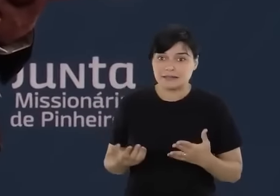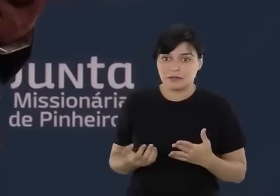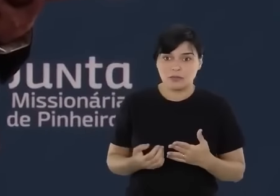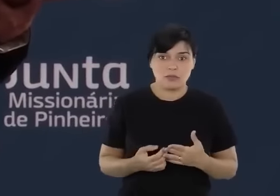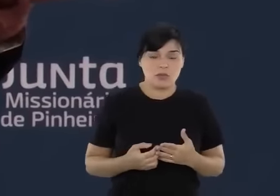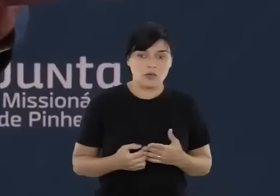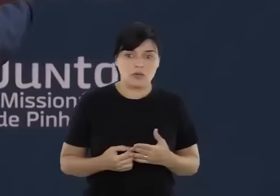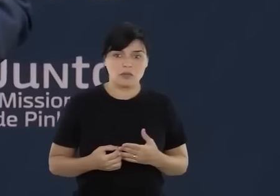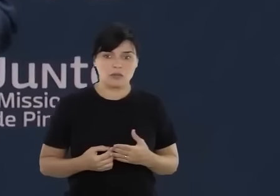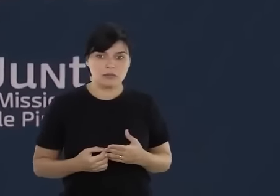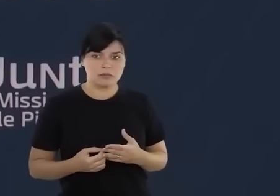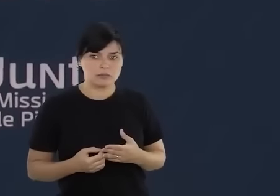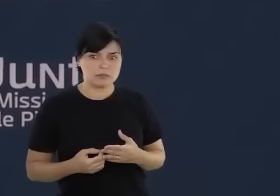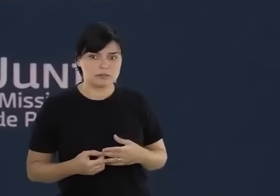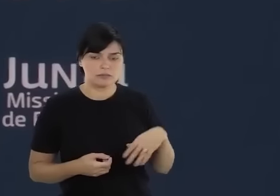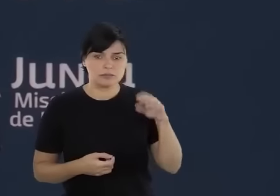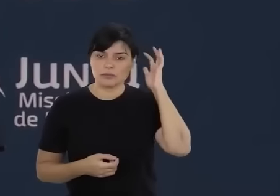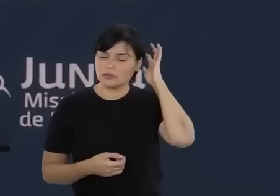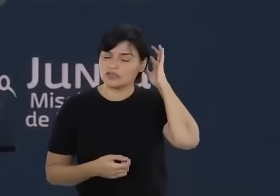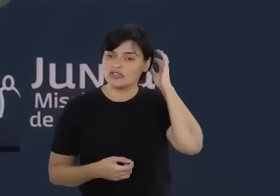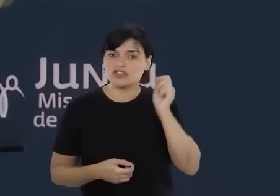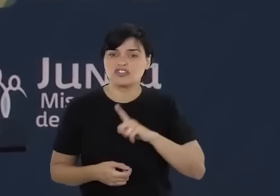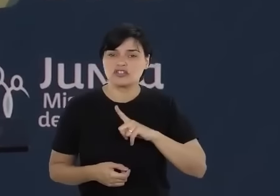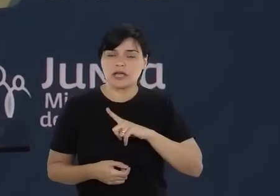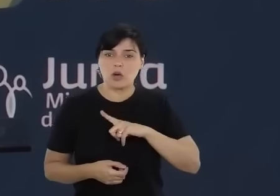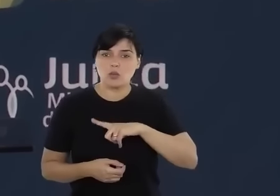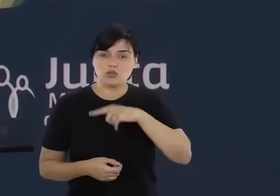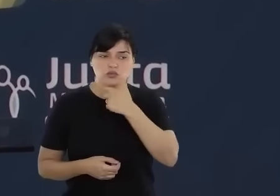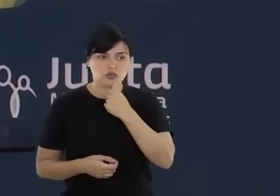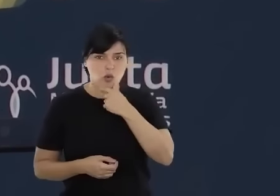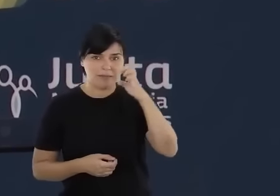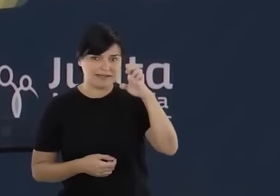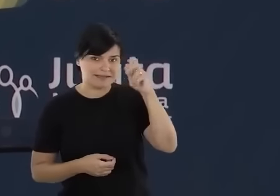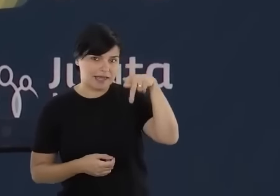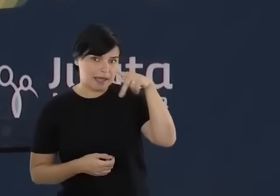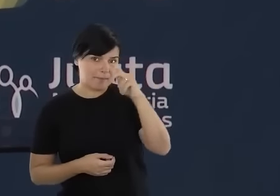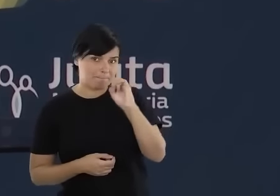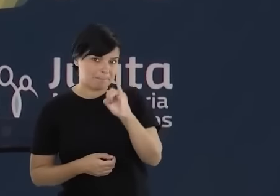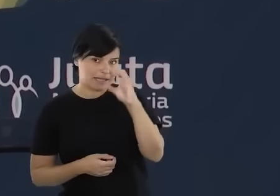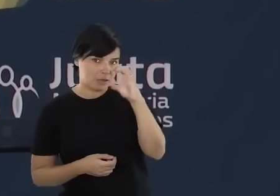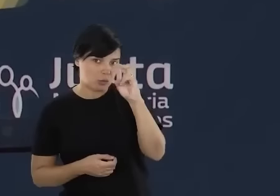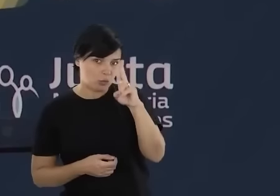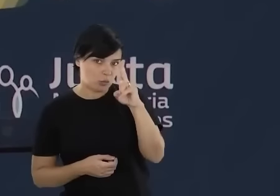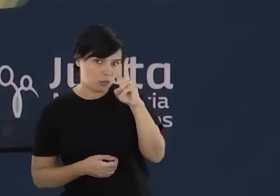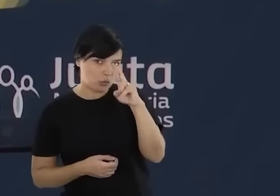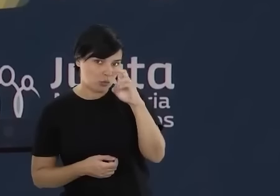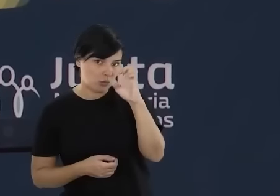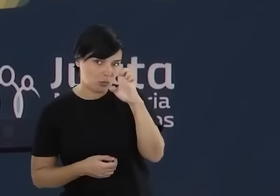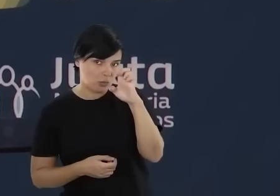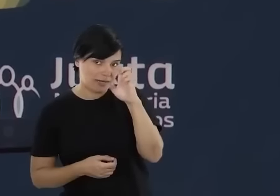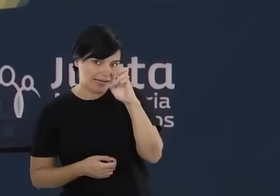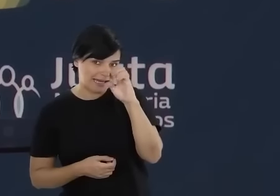acreditavam bom os epicureus eram aqueles que acreditavam que o sentido da vida é o prazer para eles não